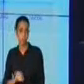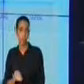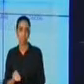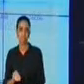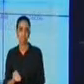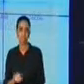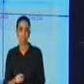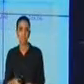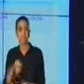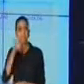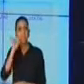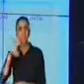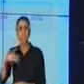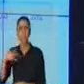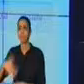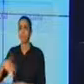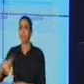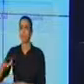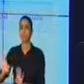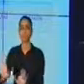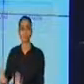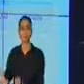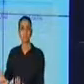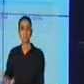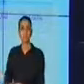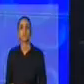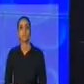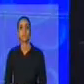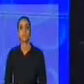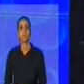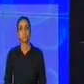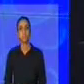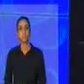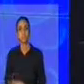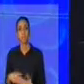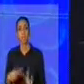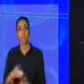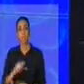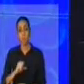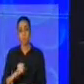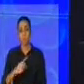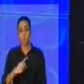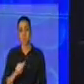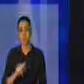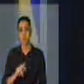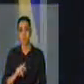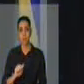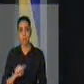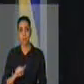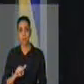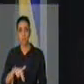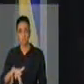caro. Para isso, nós colocamos a asparaginase naquela lista de medicamentos